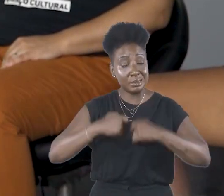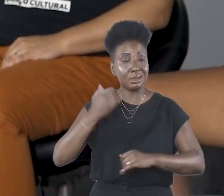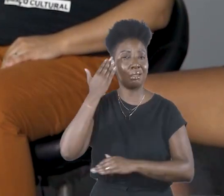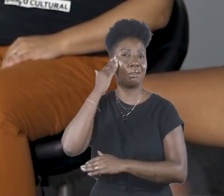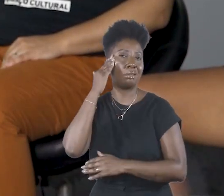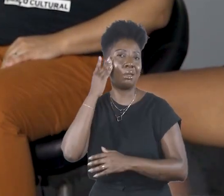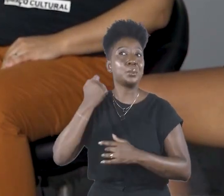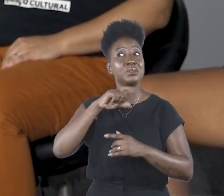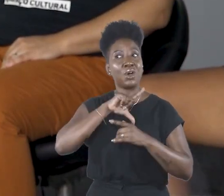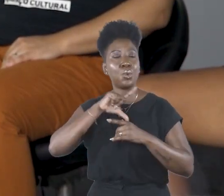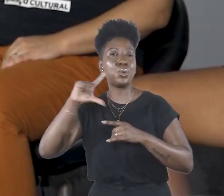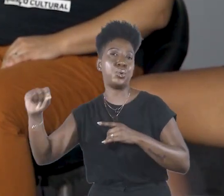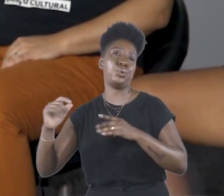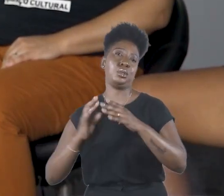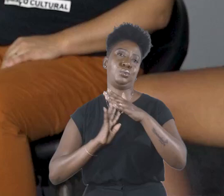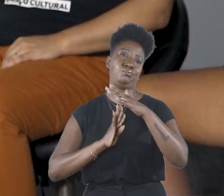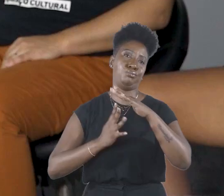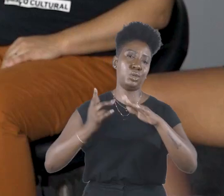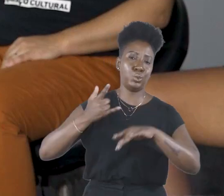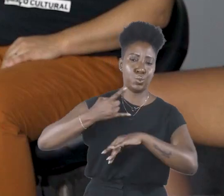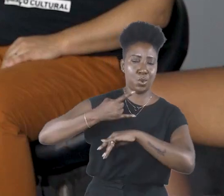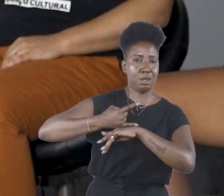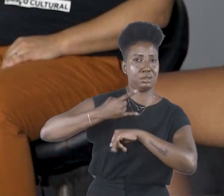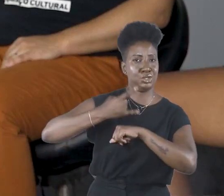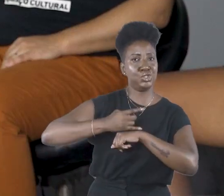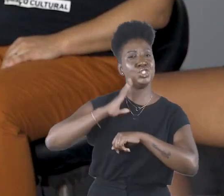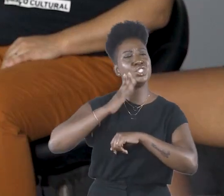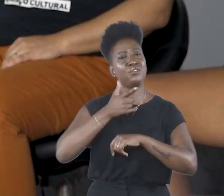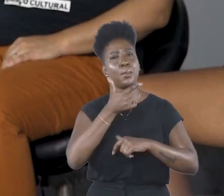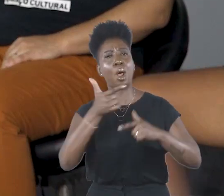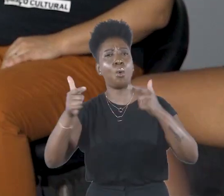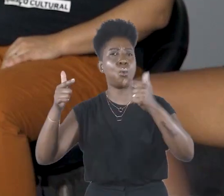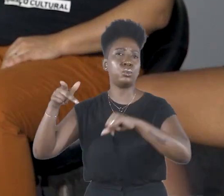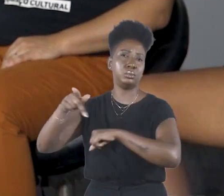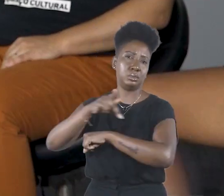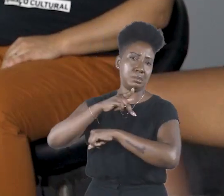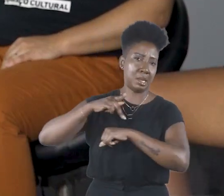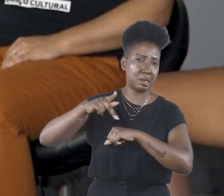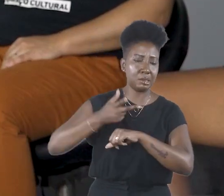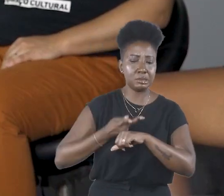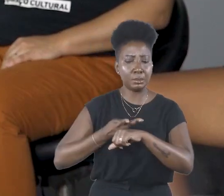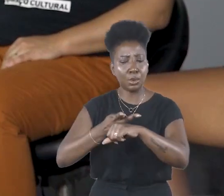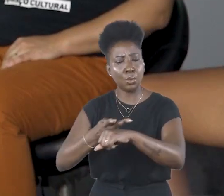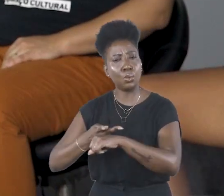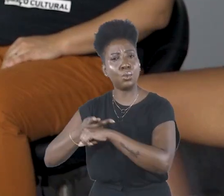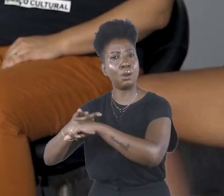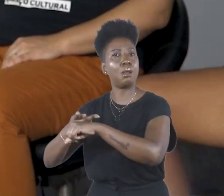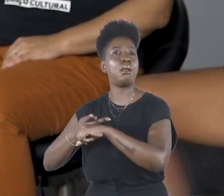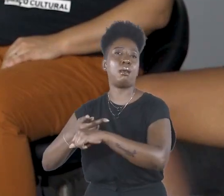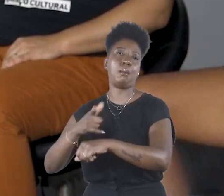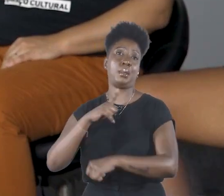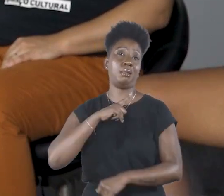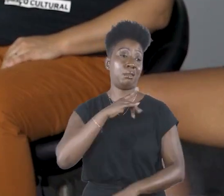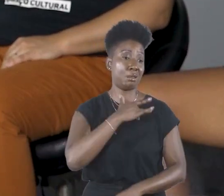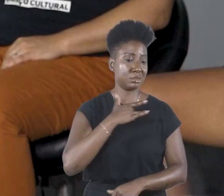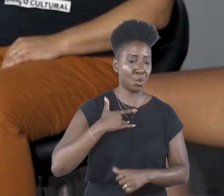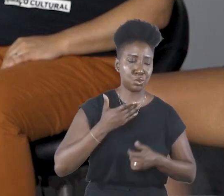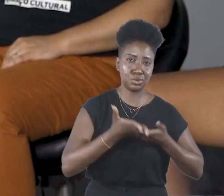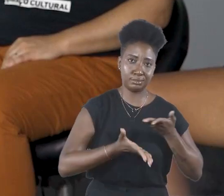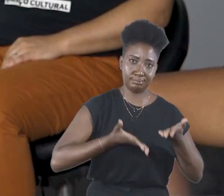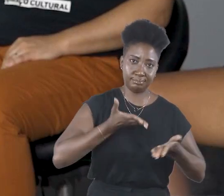precisava sair do Haiti. E eu já fui para a França, fui para o Canadá, procurar vários países para